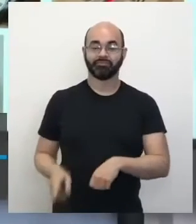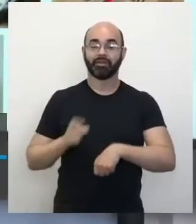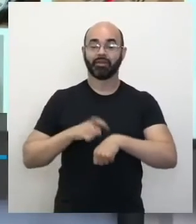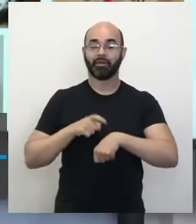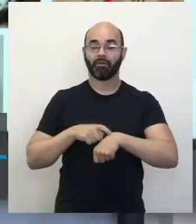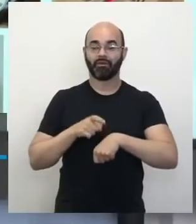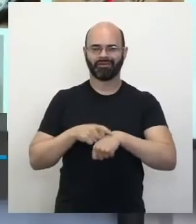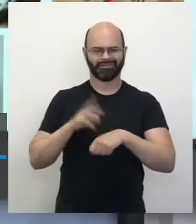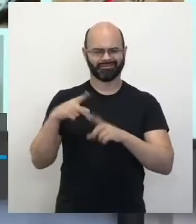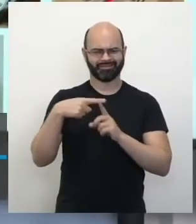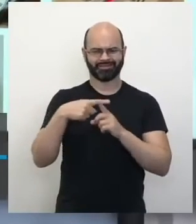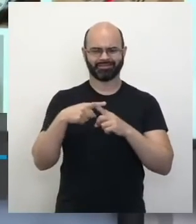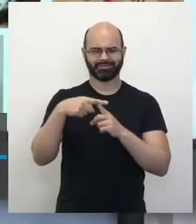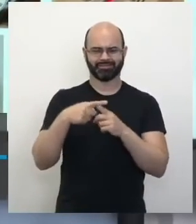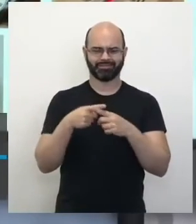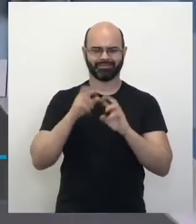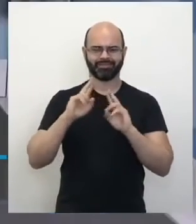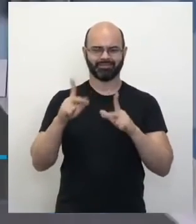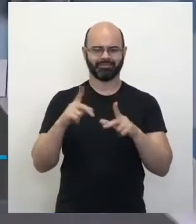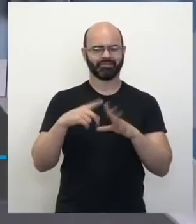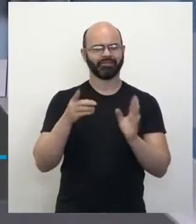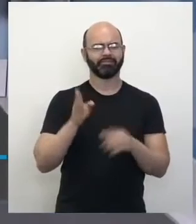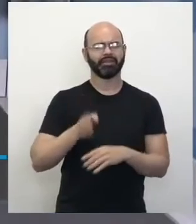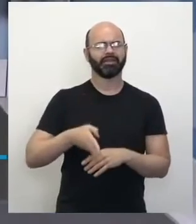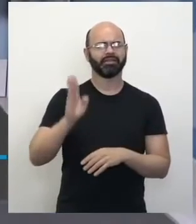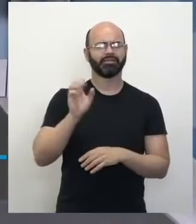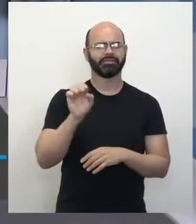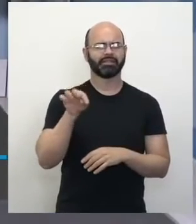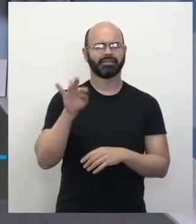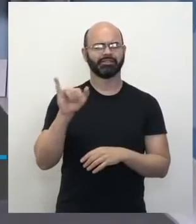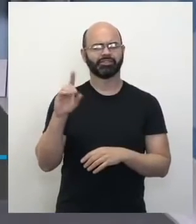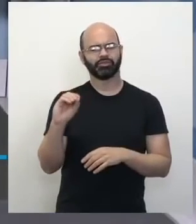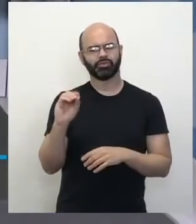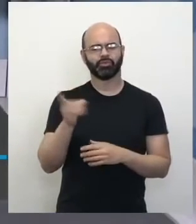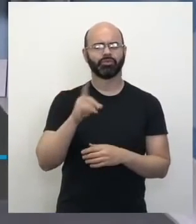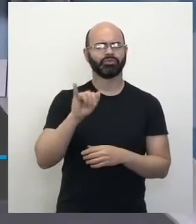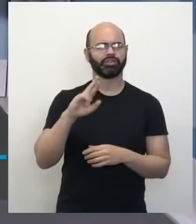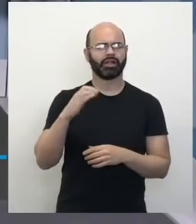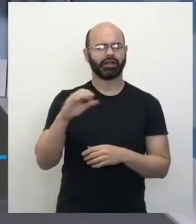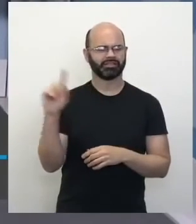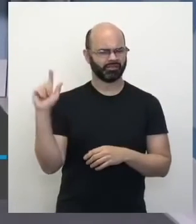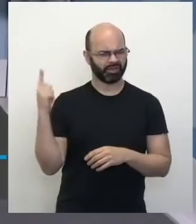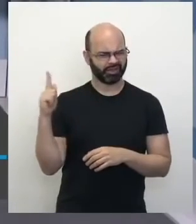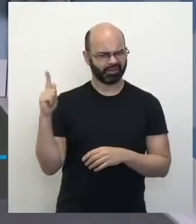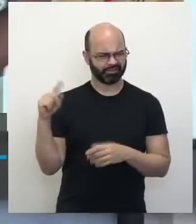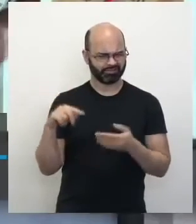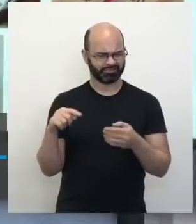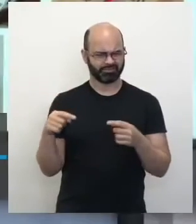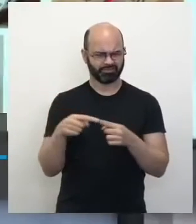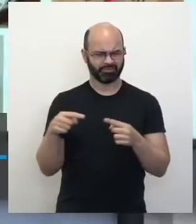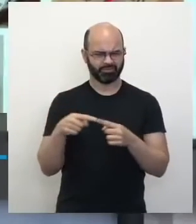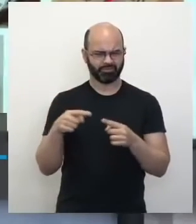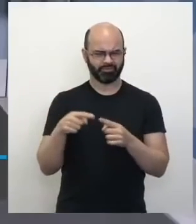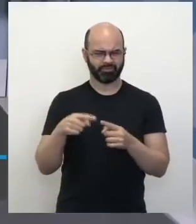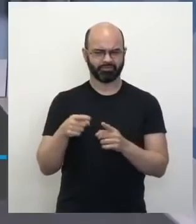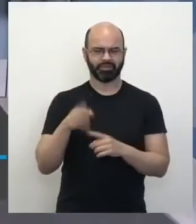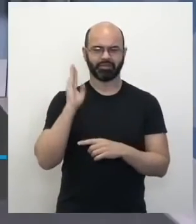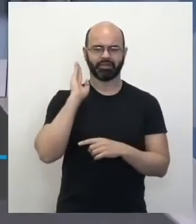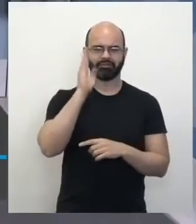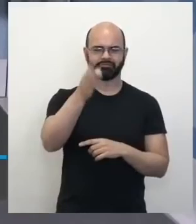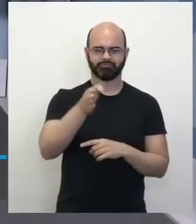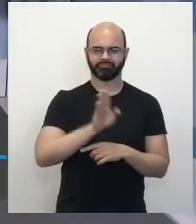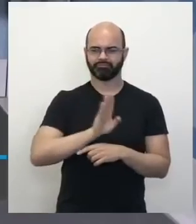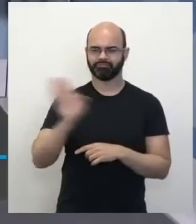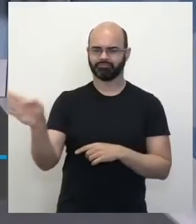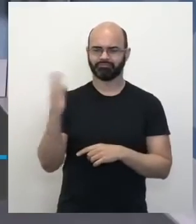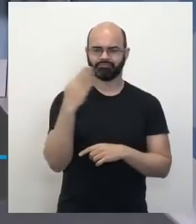de direção, será que sentido de direção é uma grandeza? Dá pra gente medir? Deixa no ar. Boa. Deixa no ar, eu acho né? que sim, mas... Então, olha só.